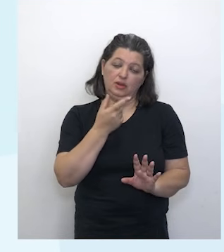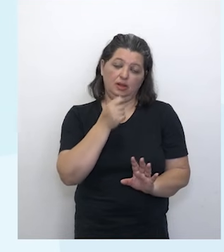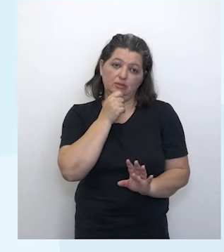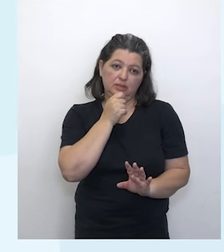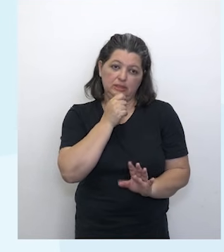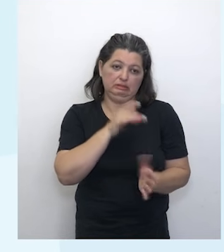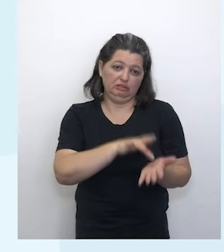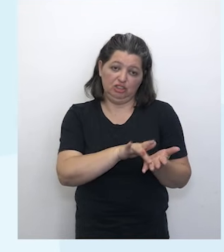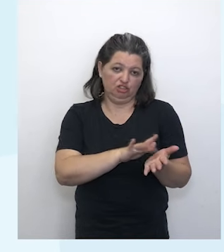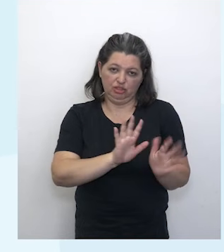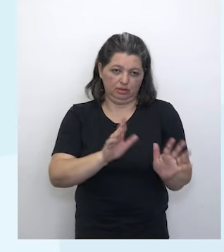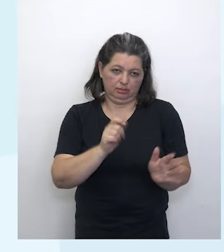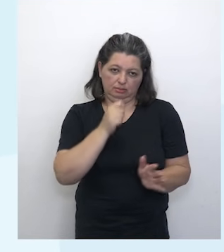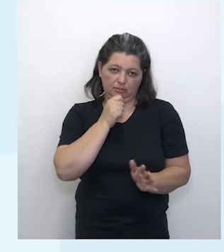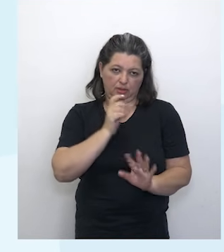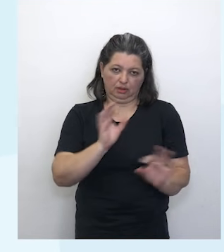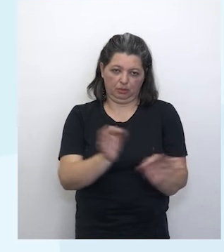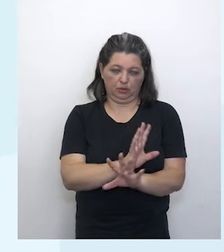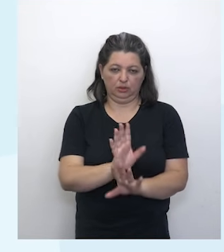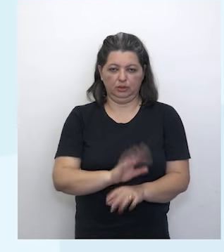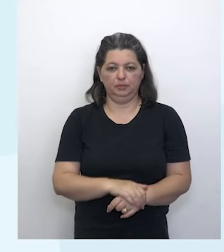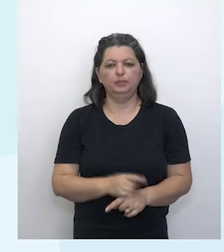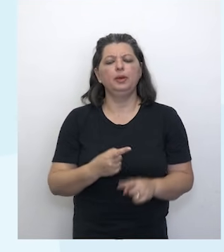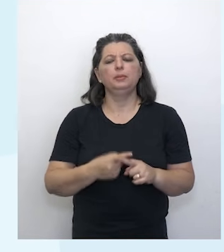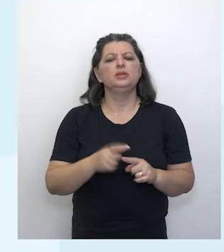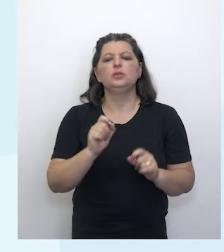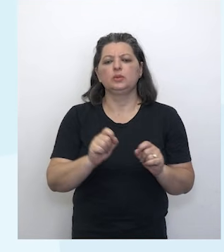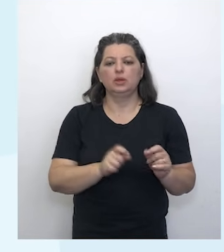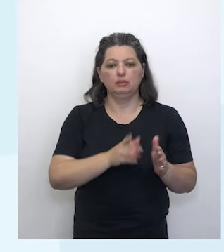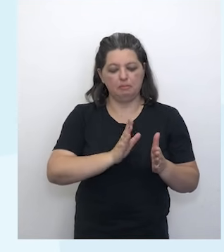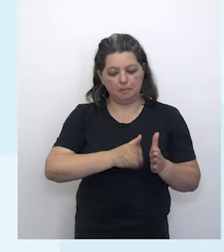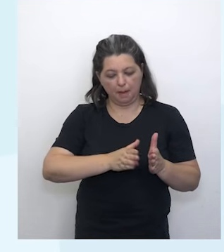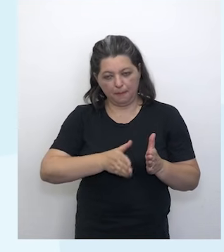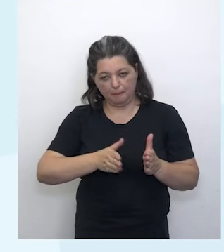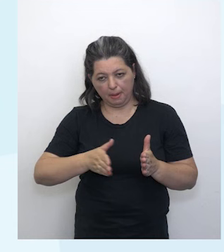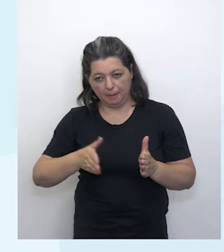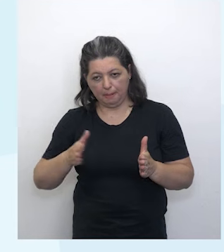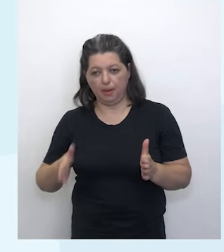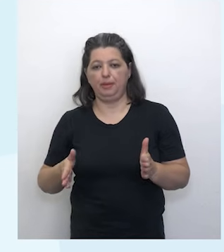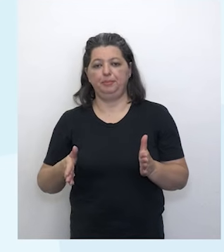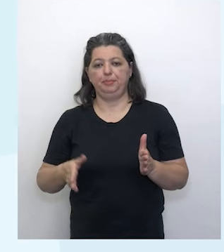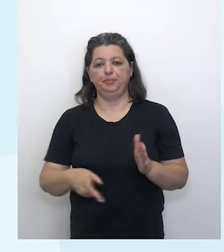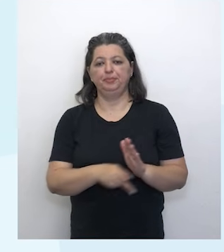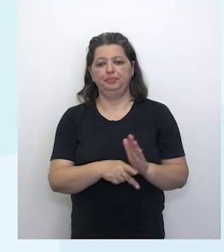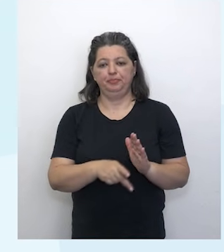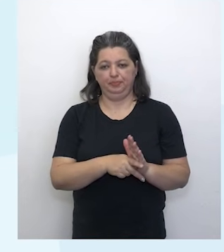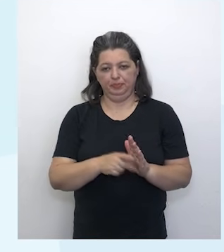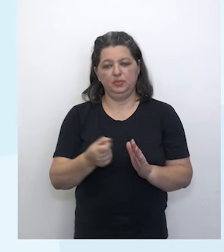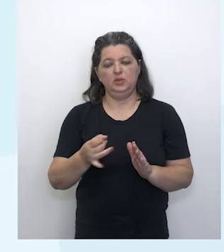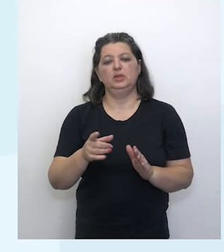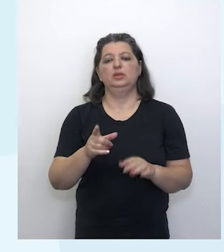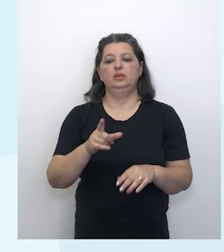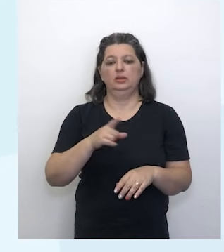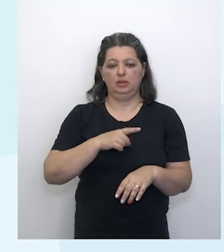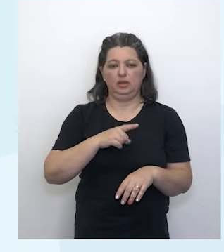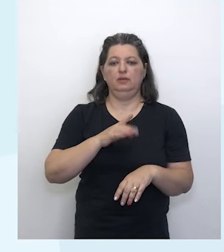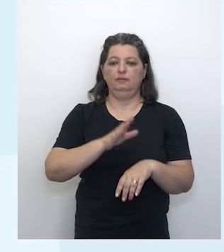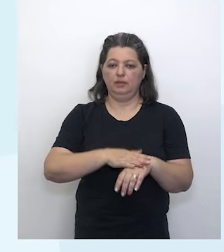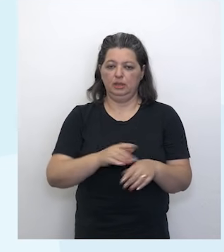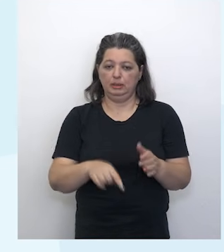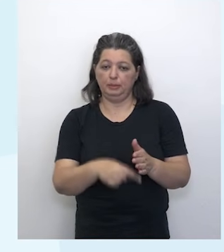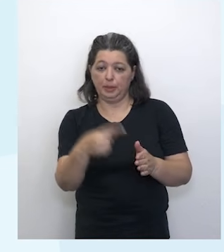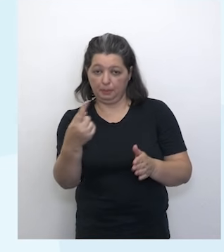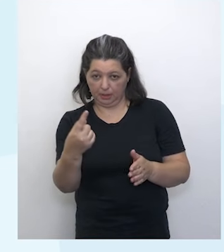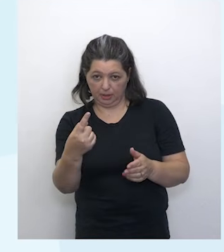Legal. Então, como que a gente faz? Ó, tem que seguir a ordem, radiciação e potenciação, se tiver, faz primeiro, depois passa